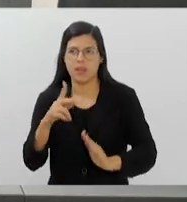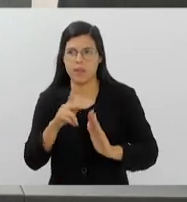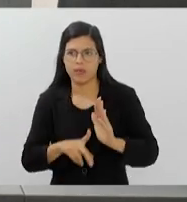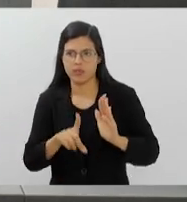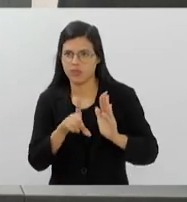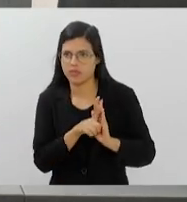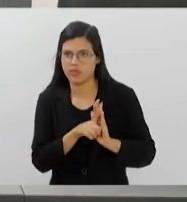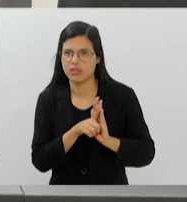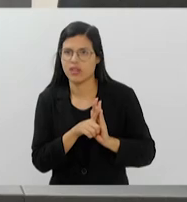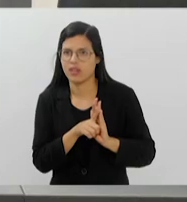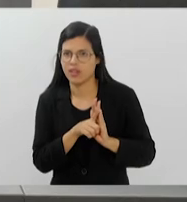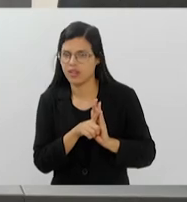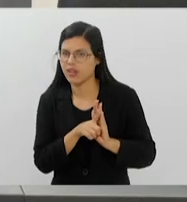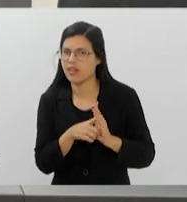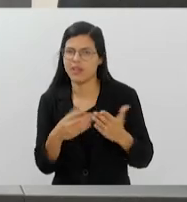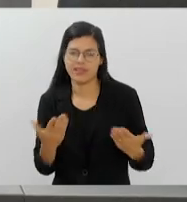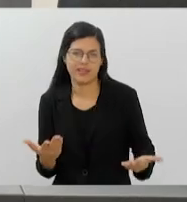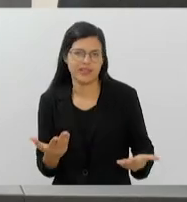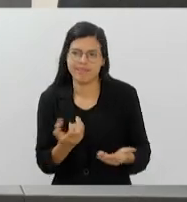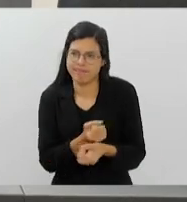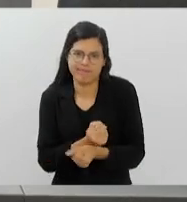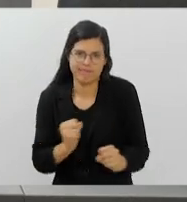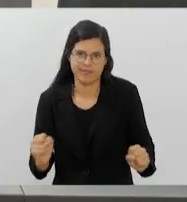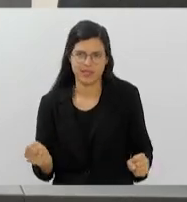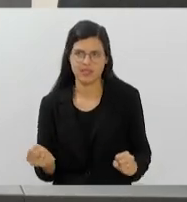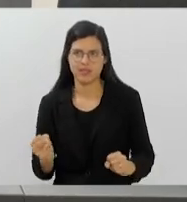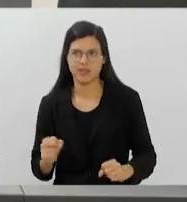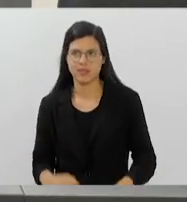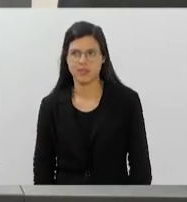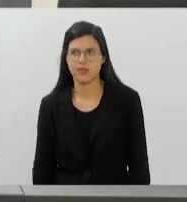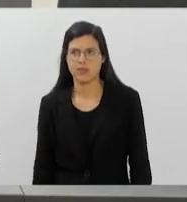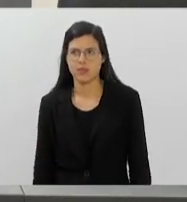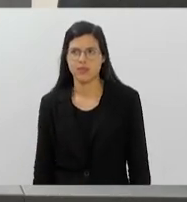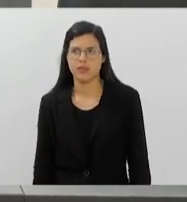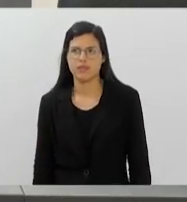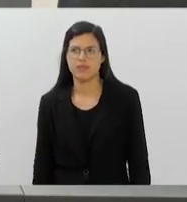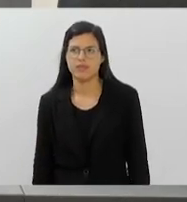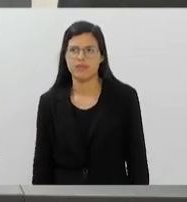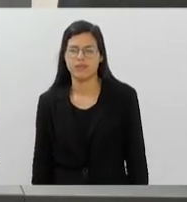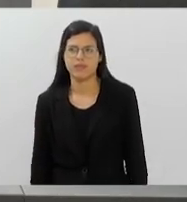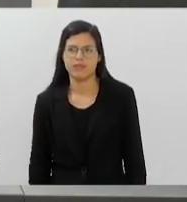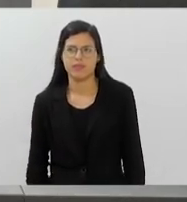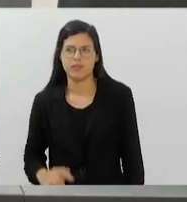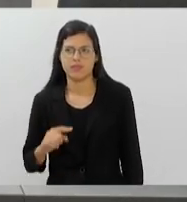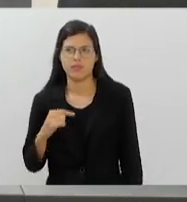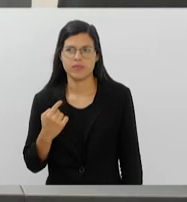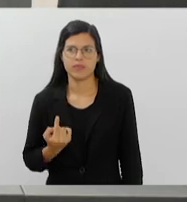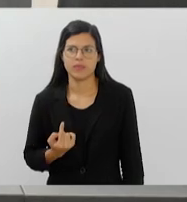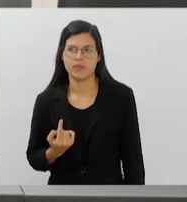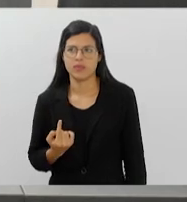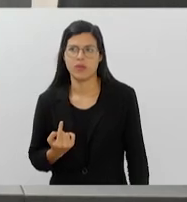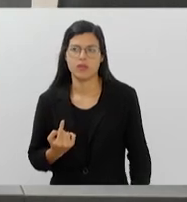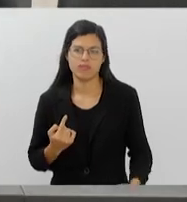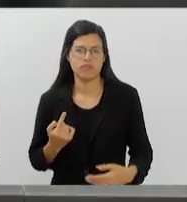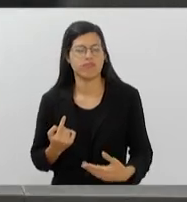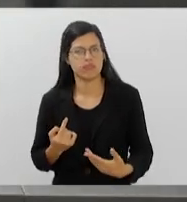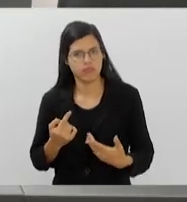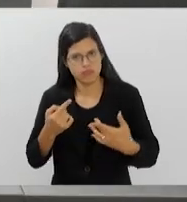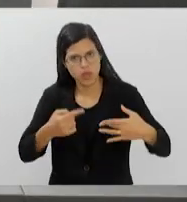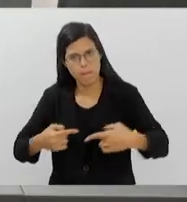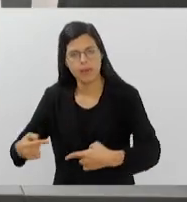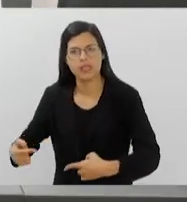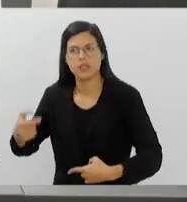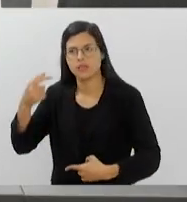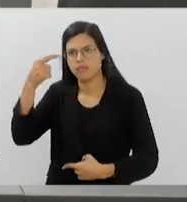Mas é importante destacar que a gente está enfrentando, não é só dando celeridade, mas enfrentando com consciência os